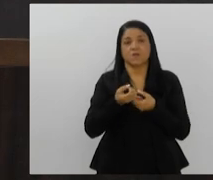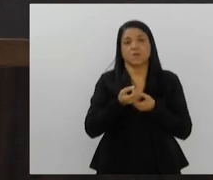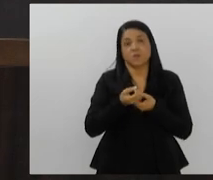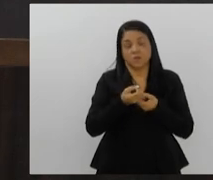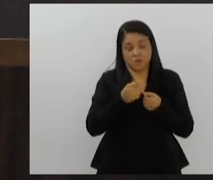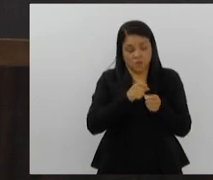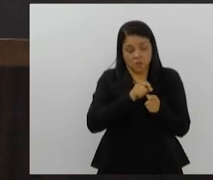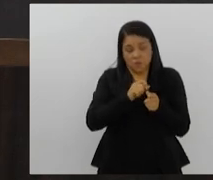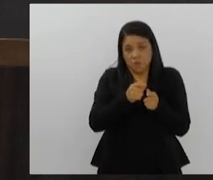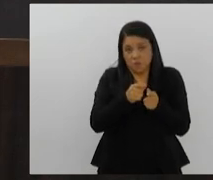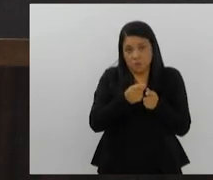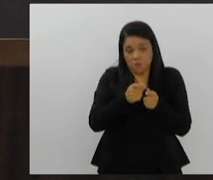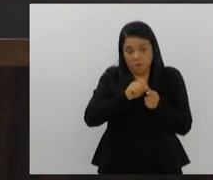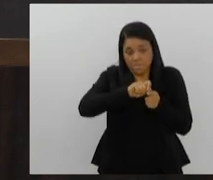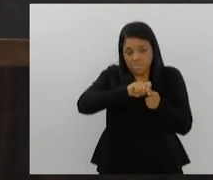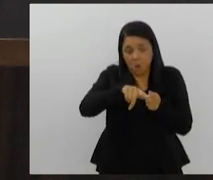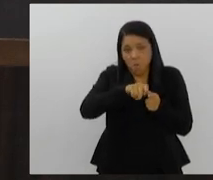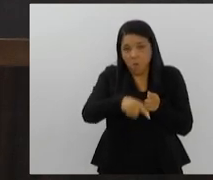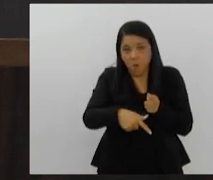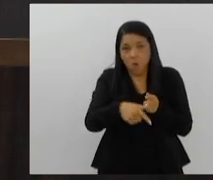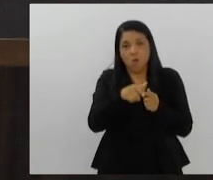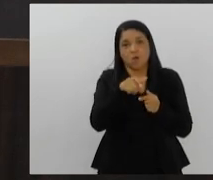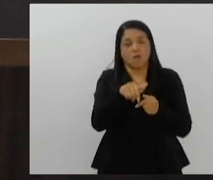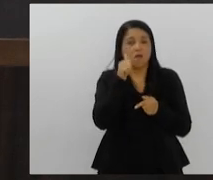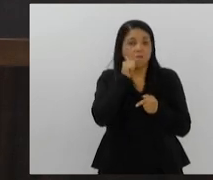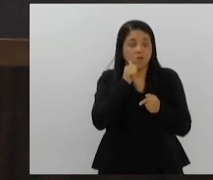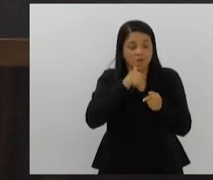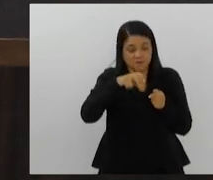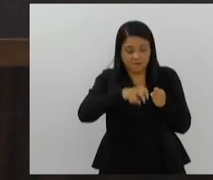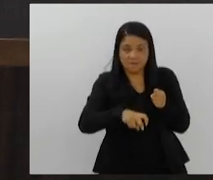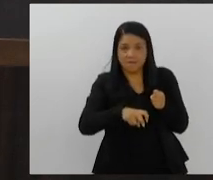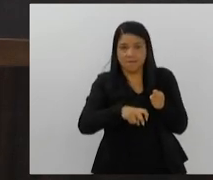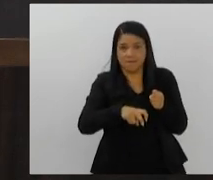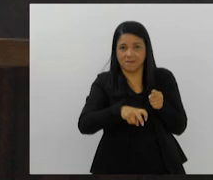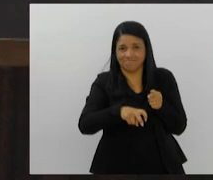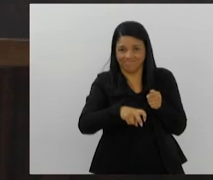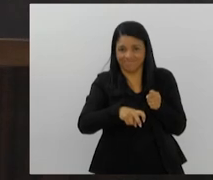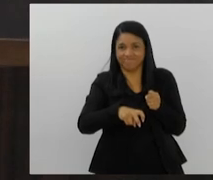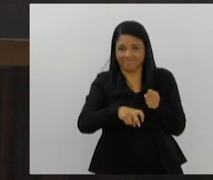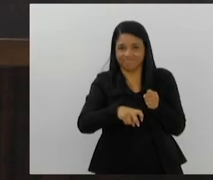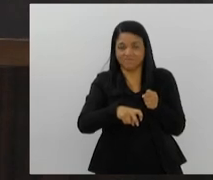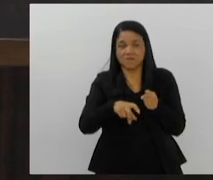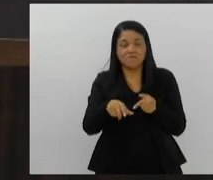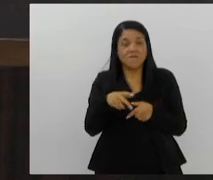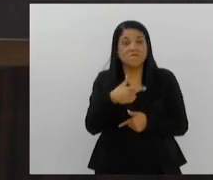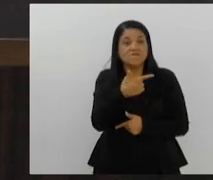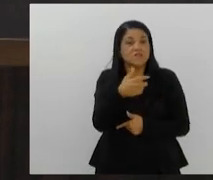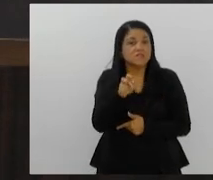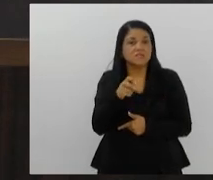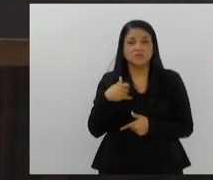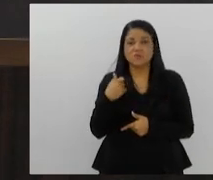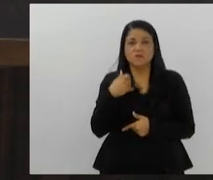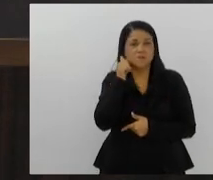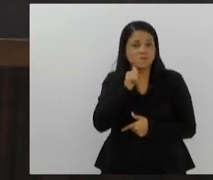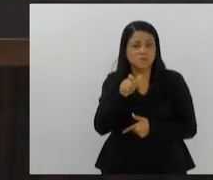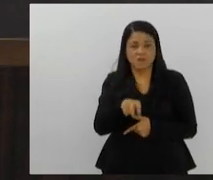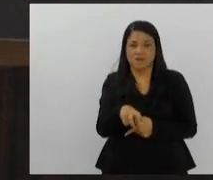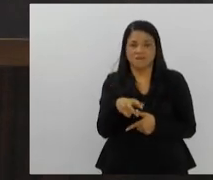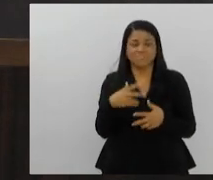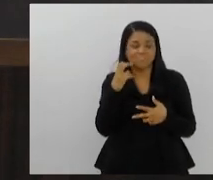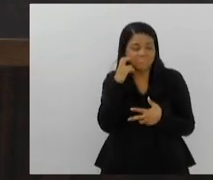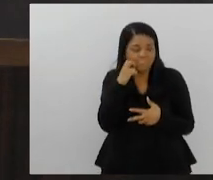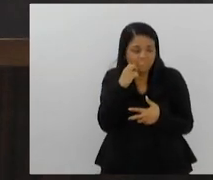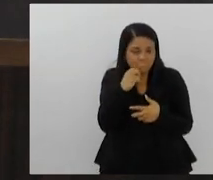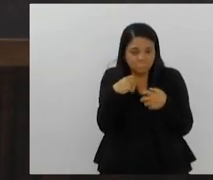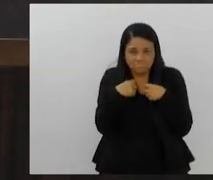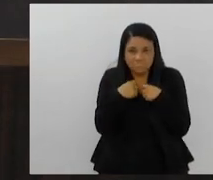moça tem 25 anos e, passou por esse constrangimento, essa humilhação dentro de um vagão de trem. Então, a